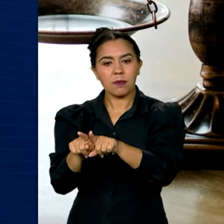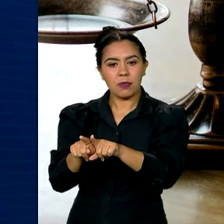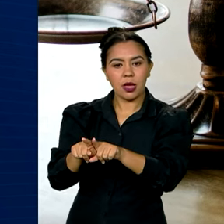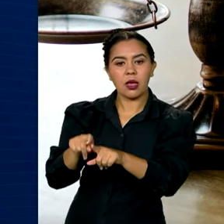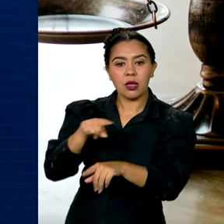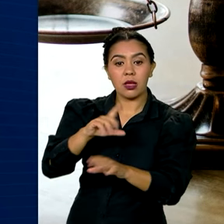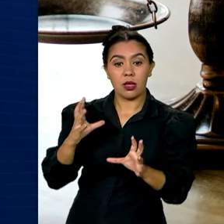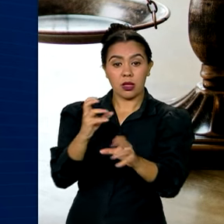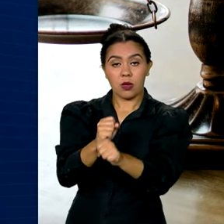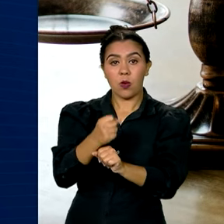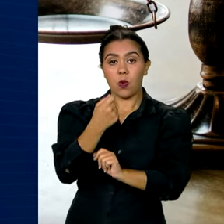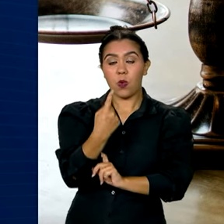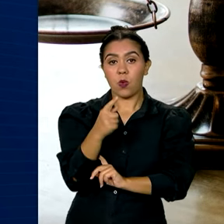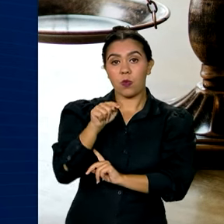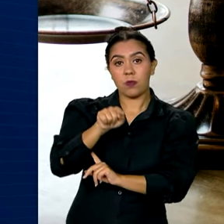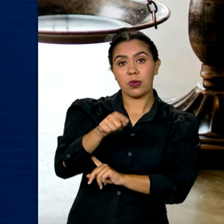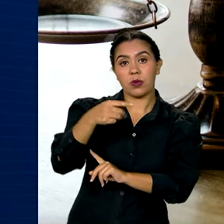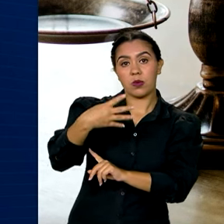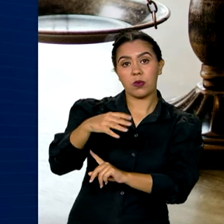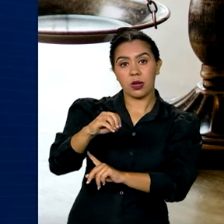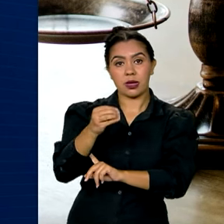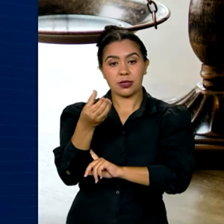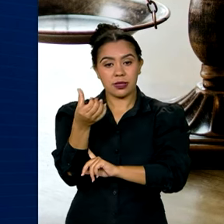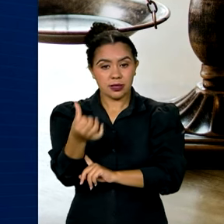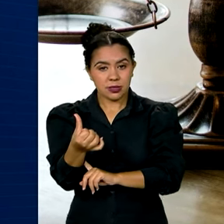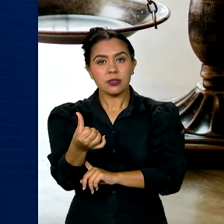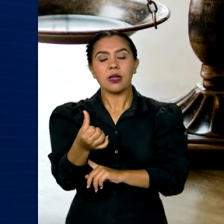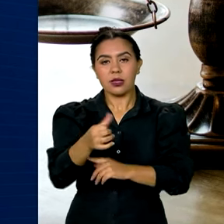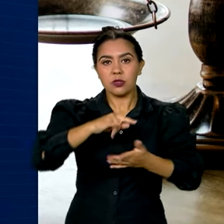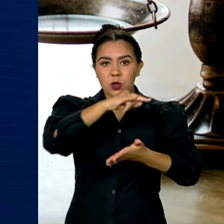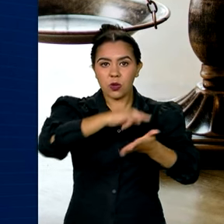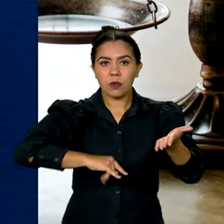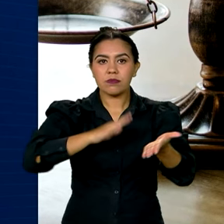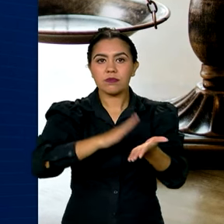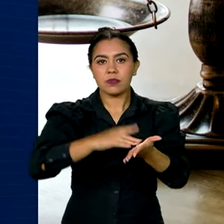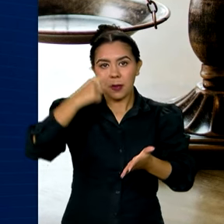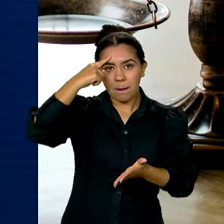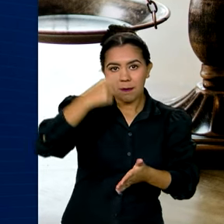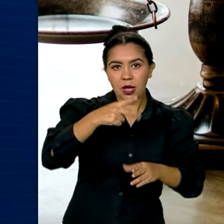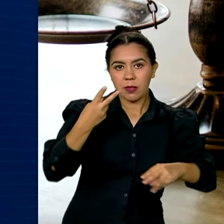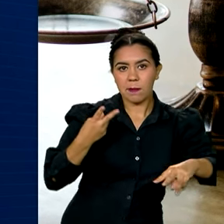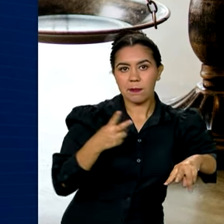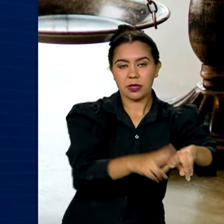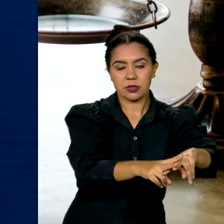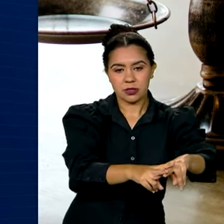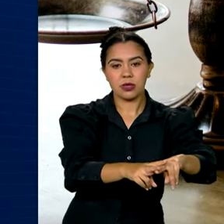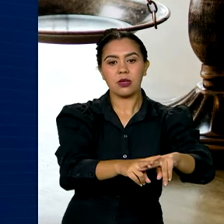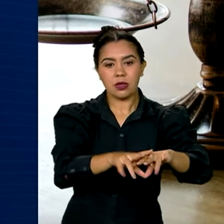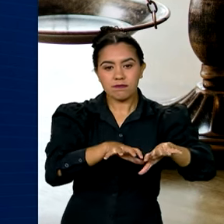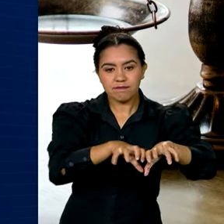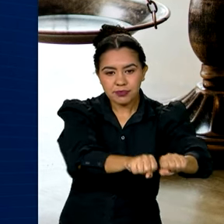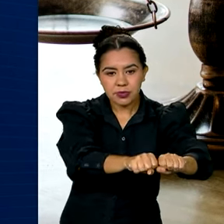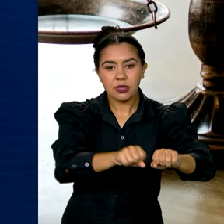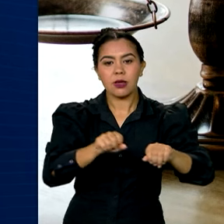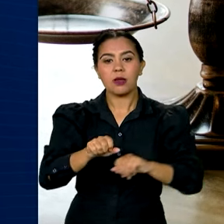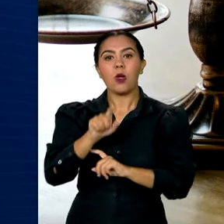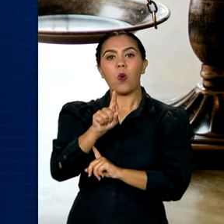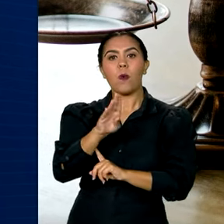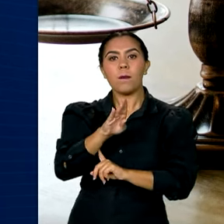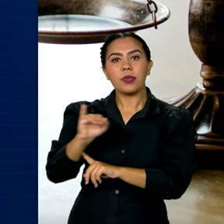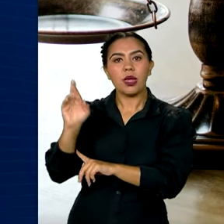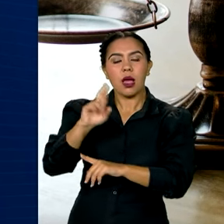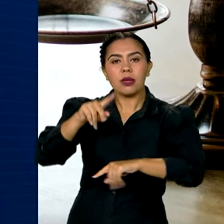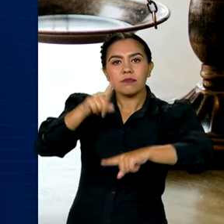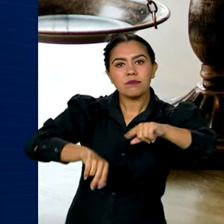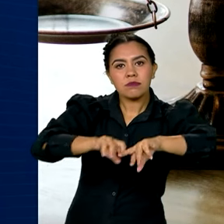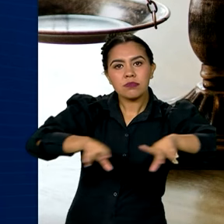Emitidos 1.046 mandados de busca e apreensão, R$1 bilhão em bens apreendidos e